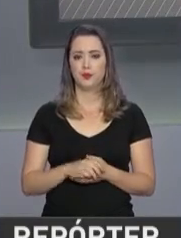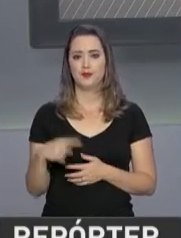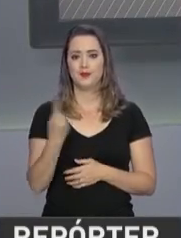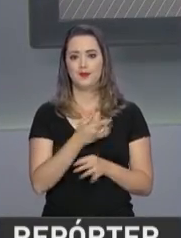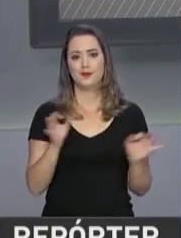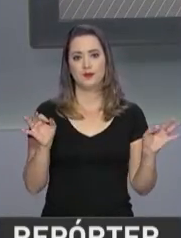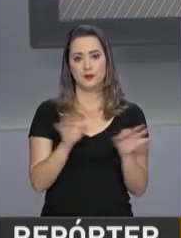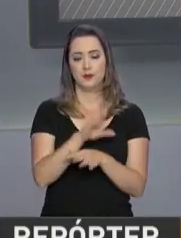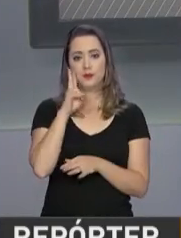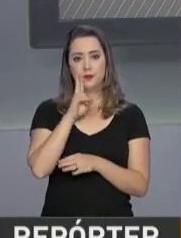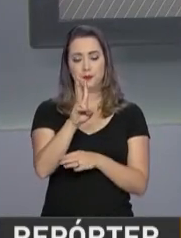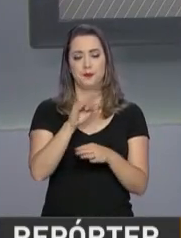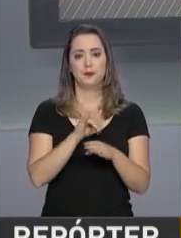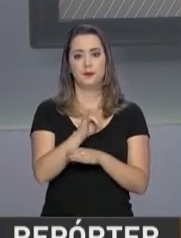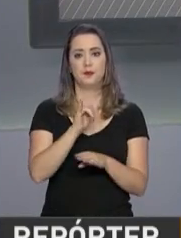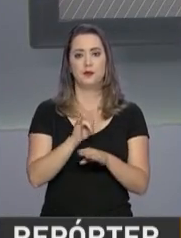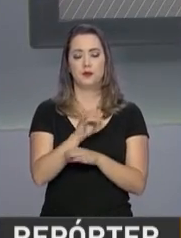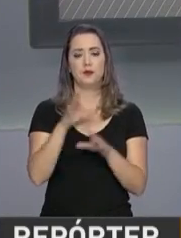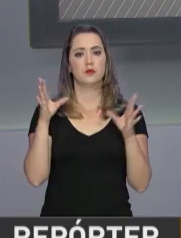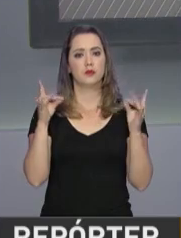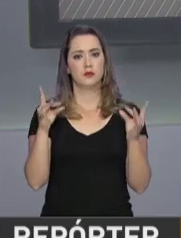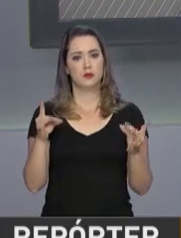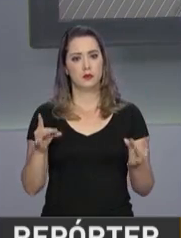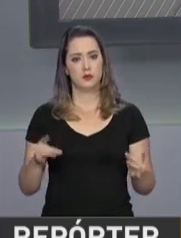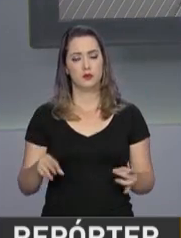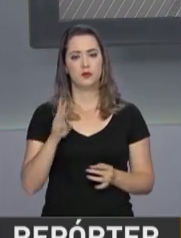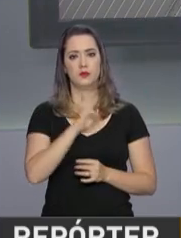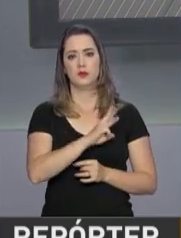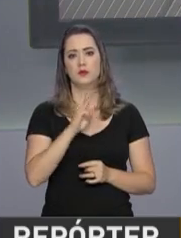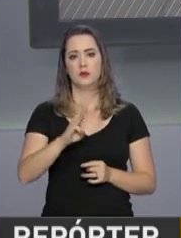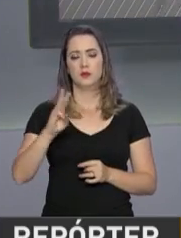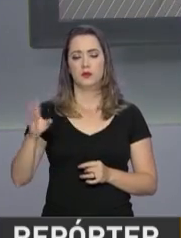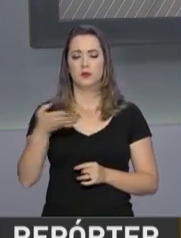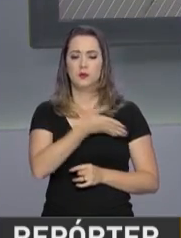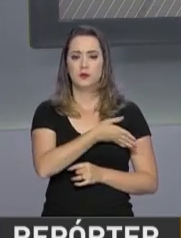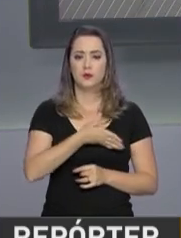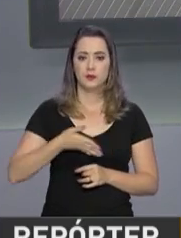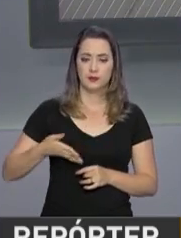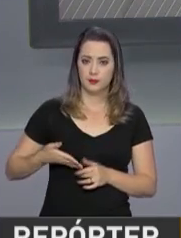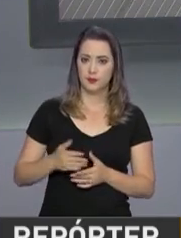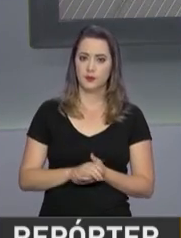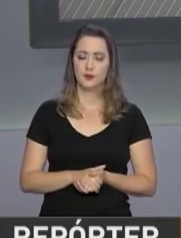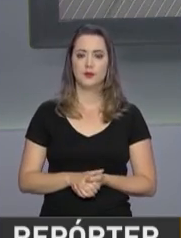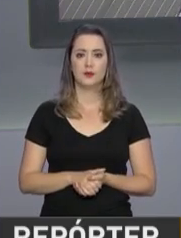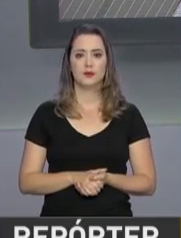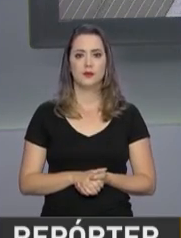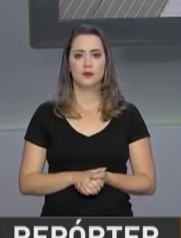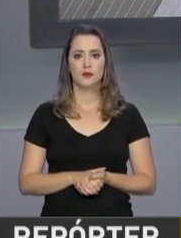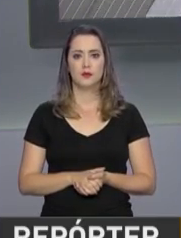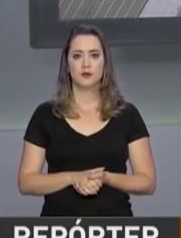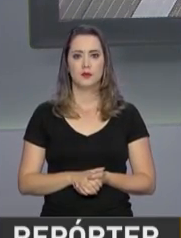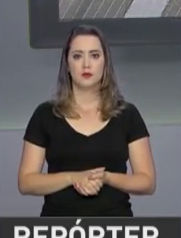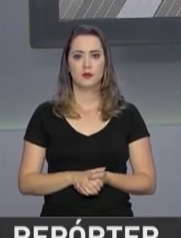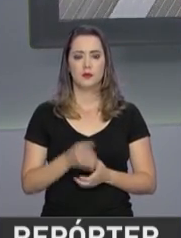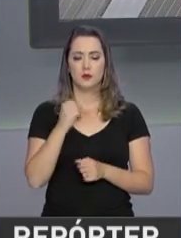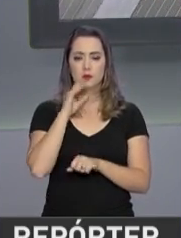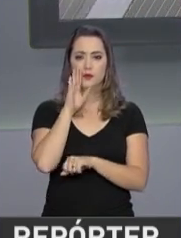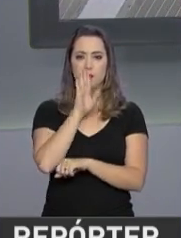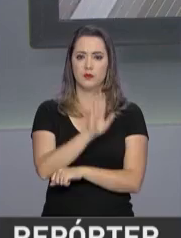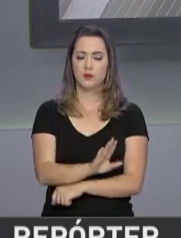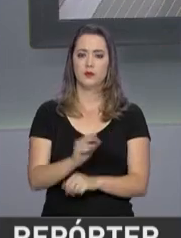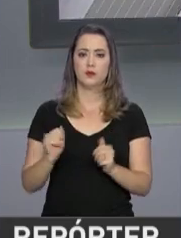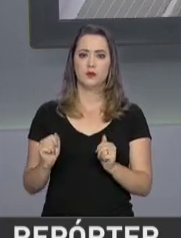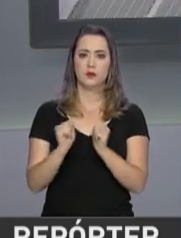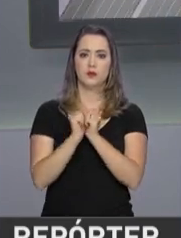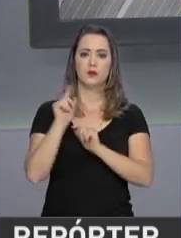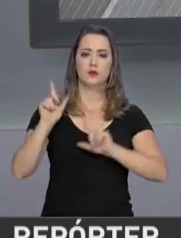aqui você pode rever as reportagens no youtube e toda a nossa programação também está na página da nbr na internet uma boa tarde pra